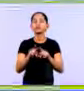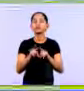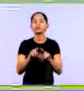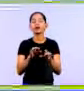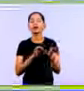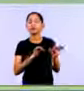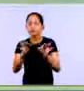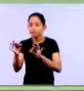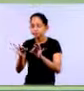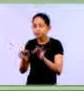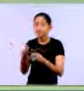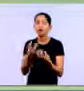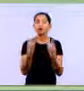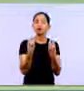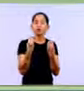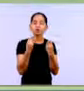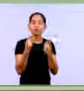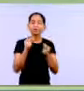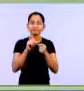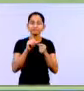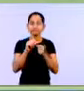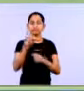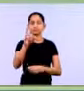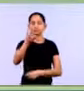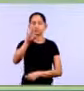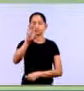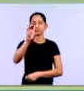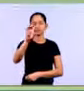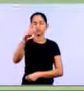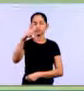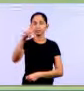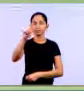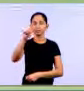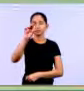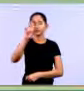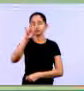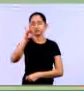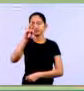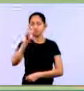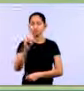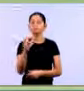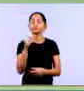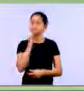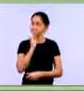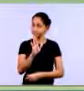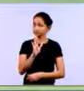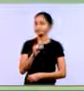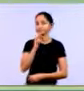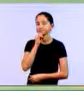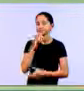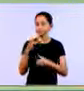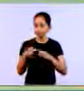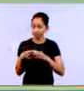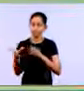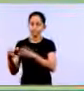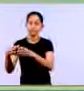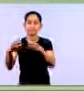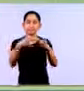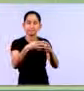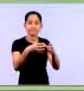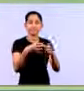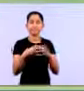receitas públicas. O fim da repartição das receitas públicas é garantir isonomia entre os entes federados, garantir